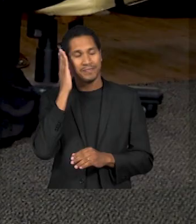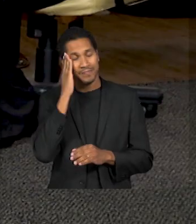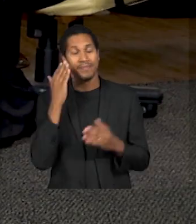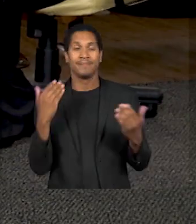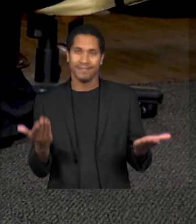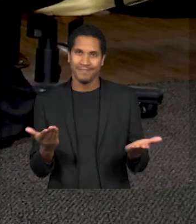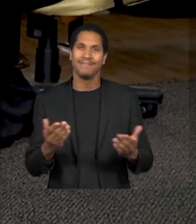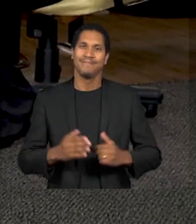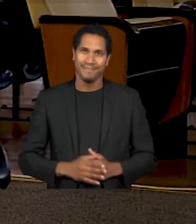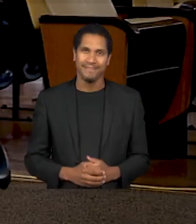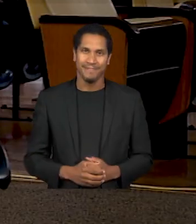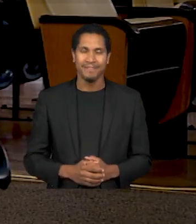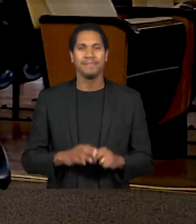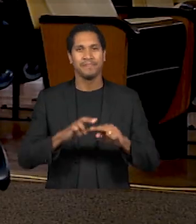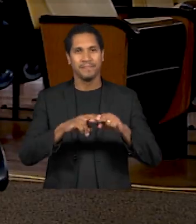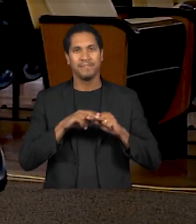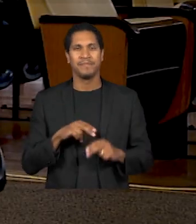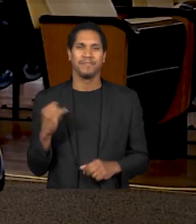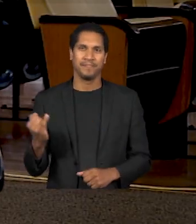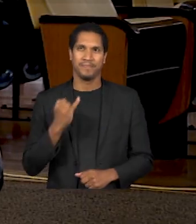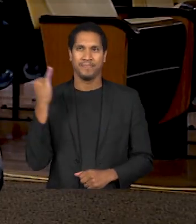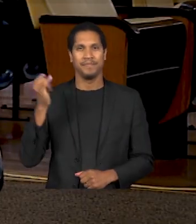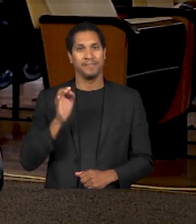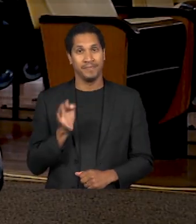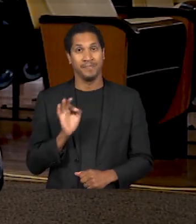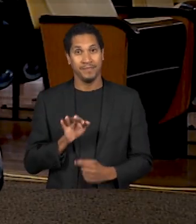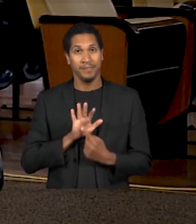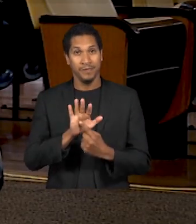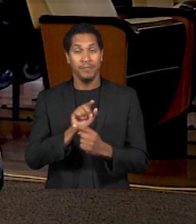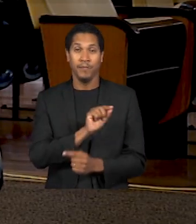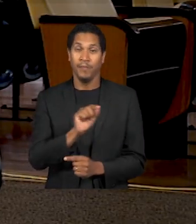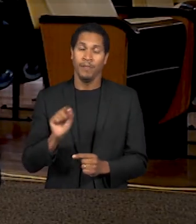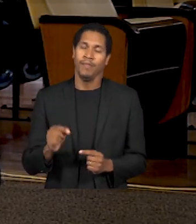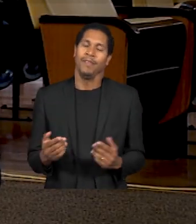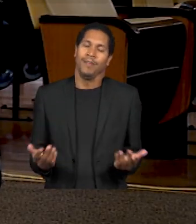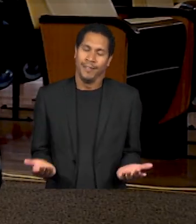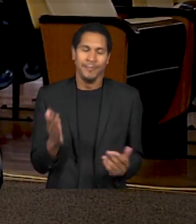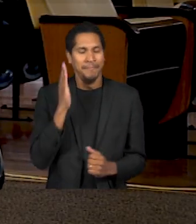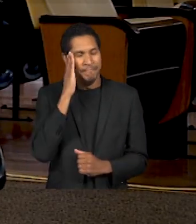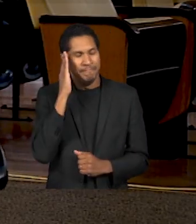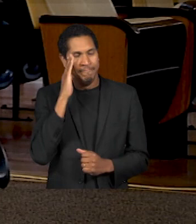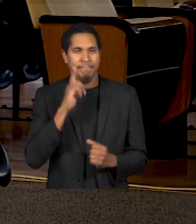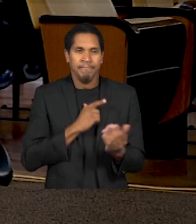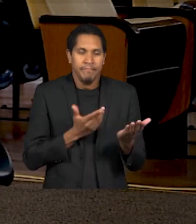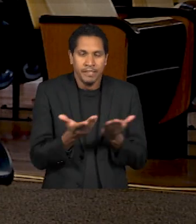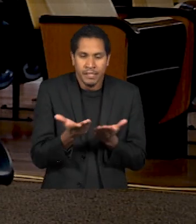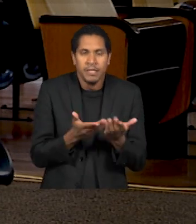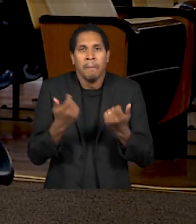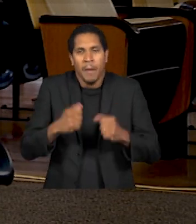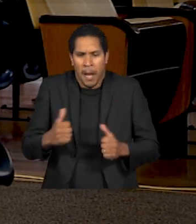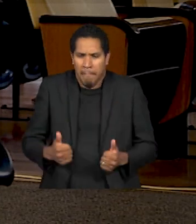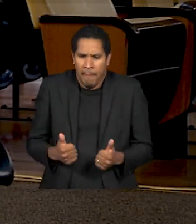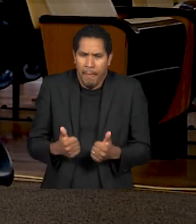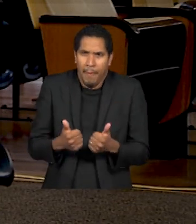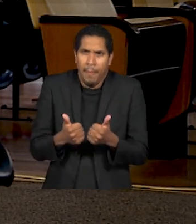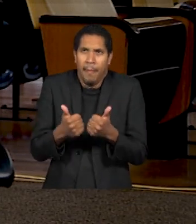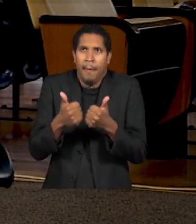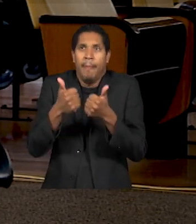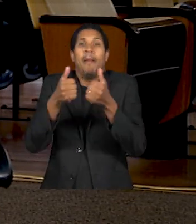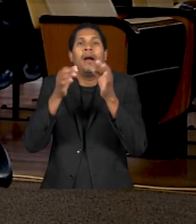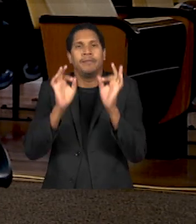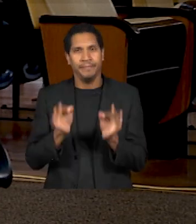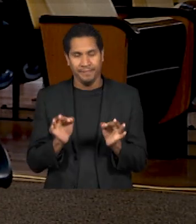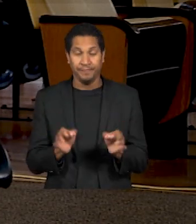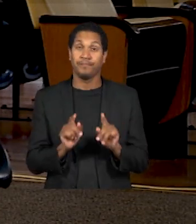tem o diagnóstico. Então, é importante frisar, né? Claro que, como todo serviço, tem que melhorar muito.